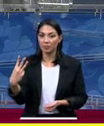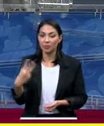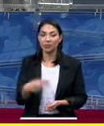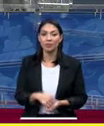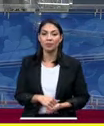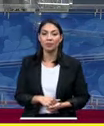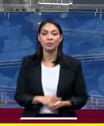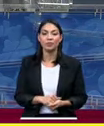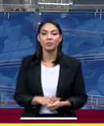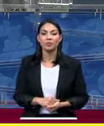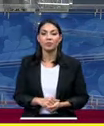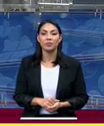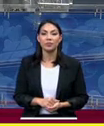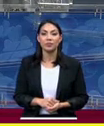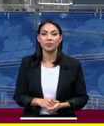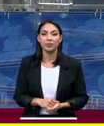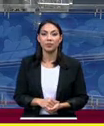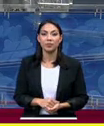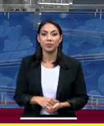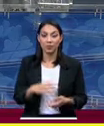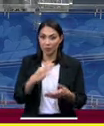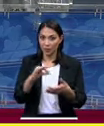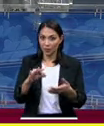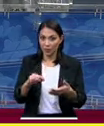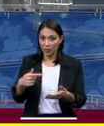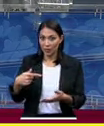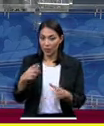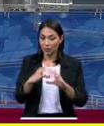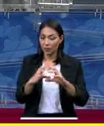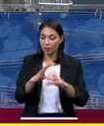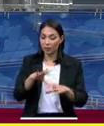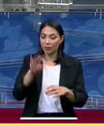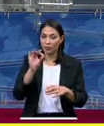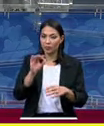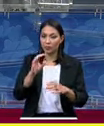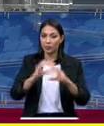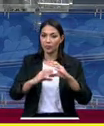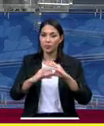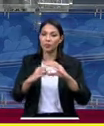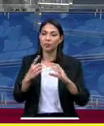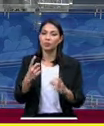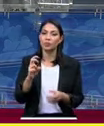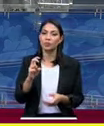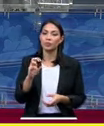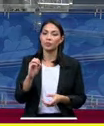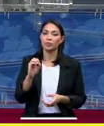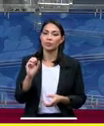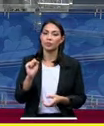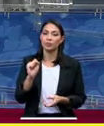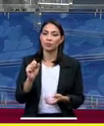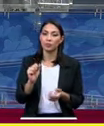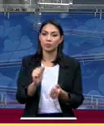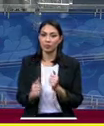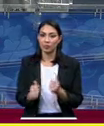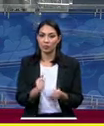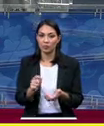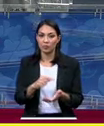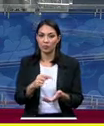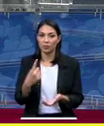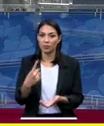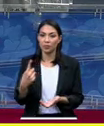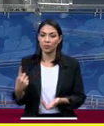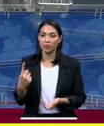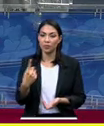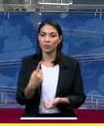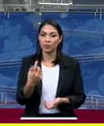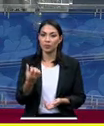Verde, 13. Confira comigo as 7 dezenas sorteadas no concurso 1508 da Time Mania.